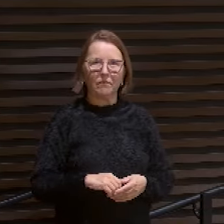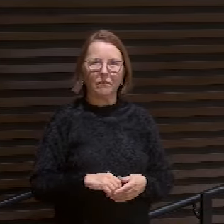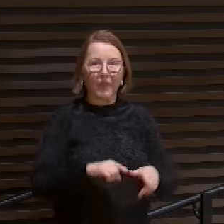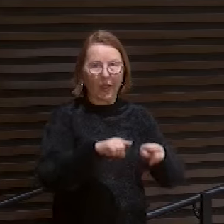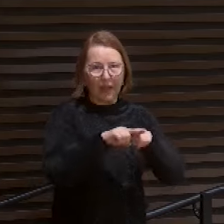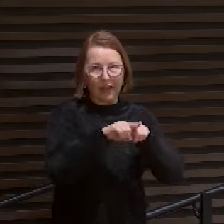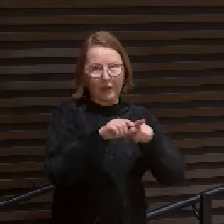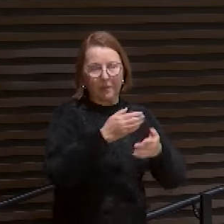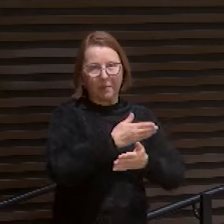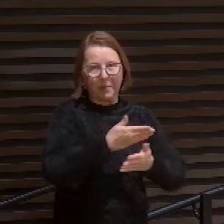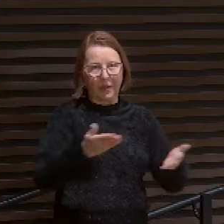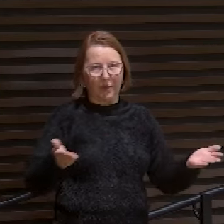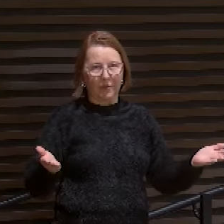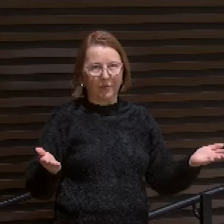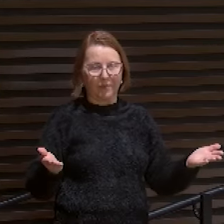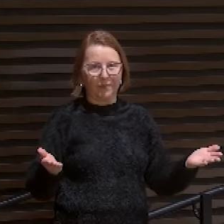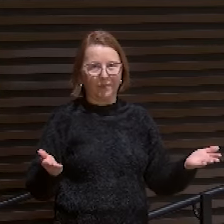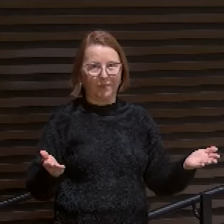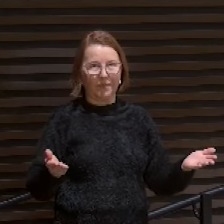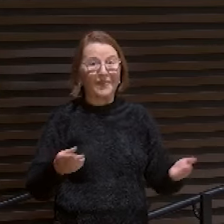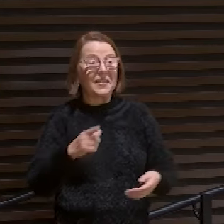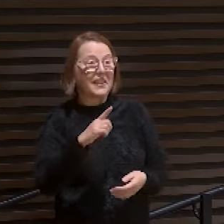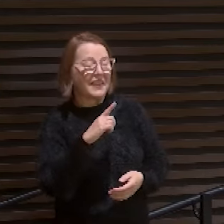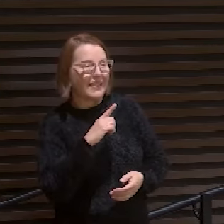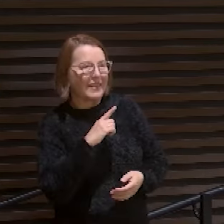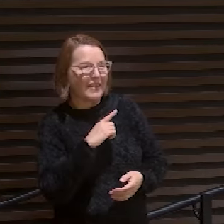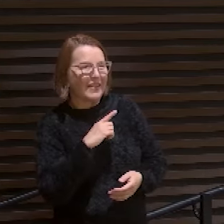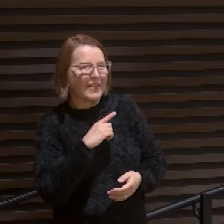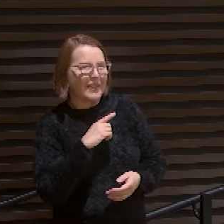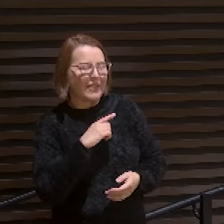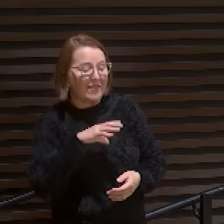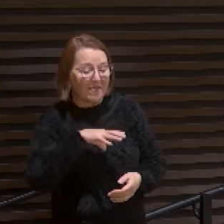irmãos, olha a palavra aqui,